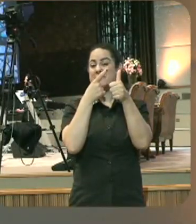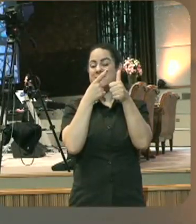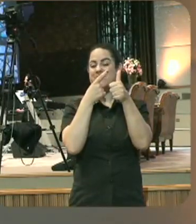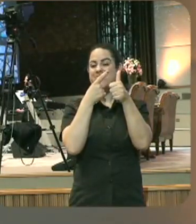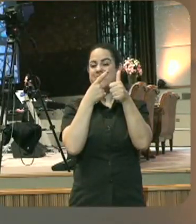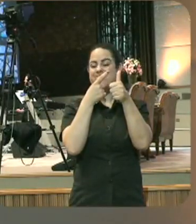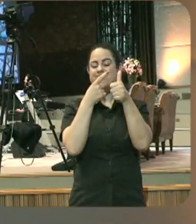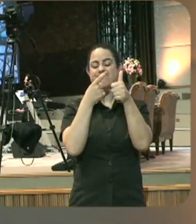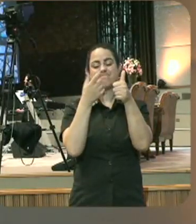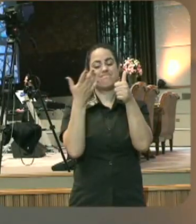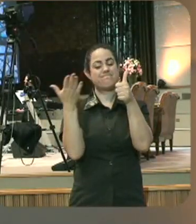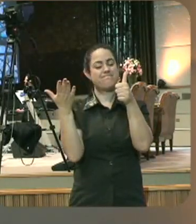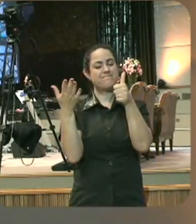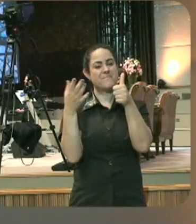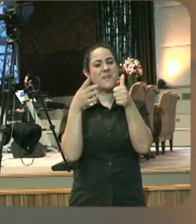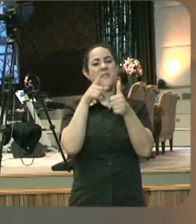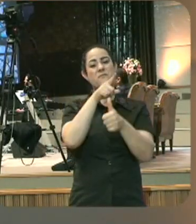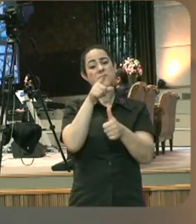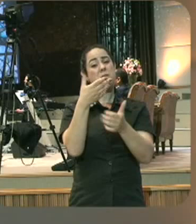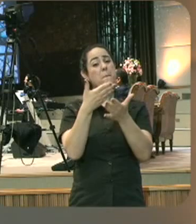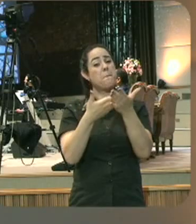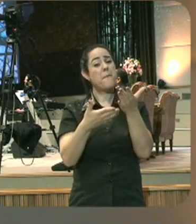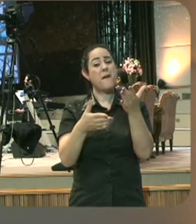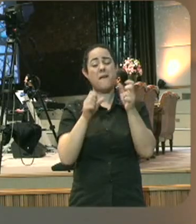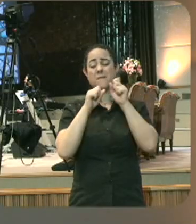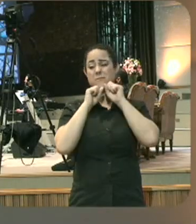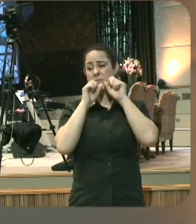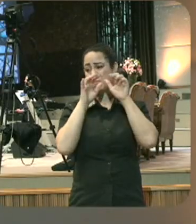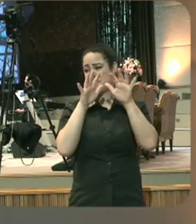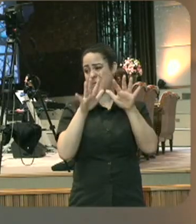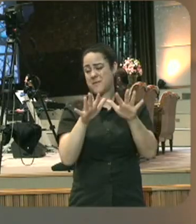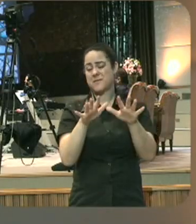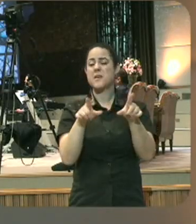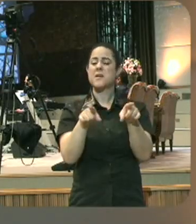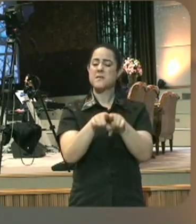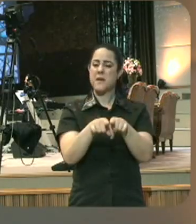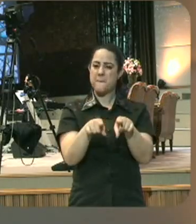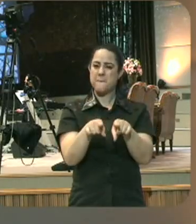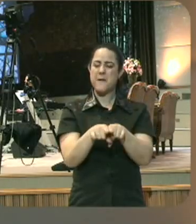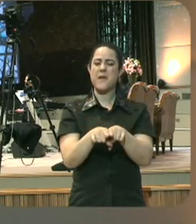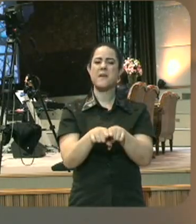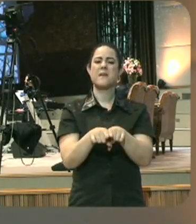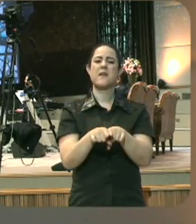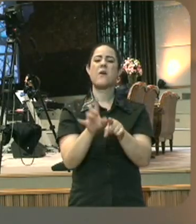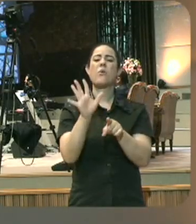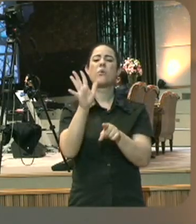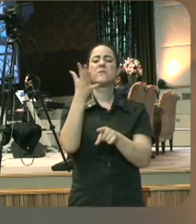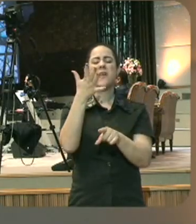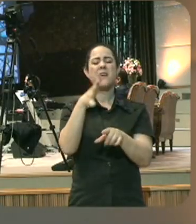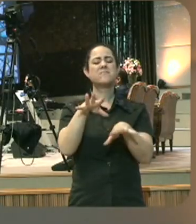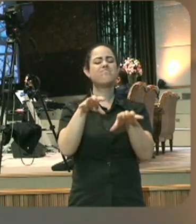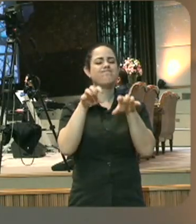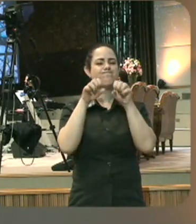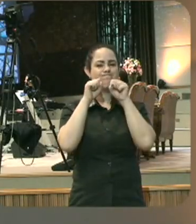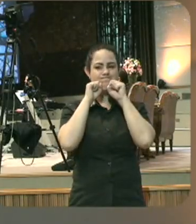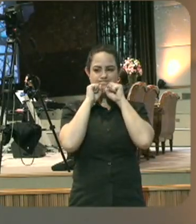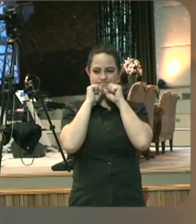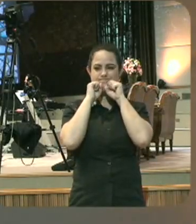vida, você não apenas perde a bênção, mas você se torna instrumento de